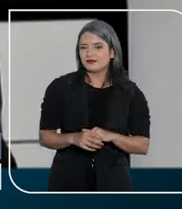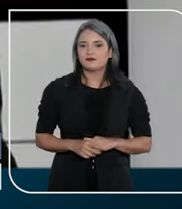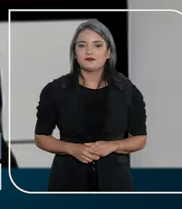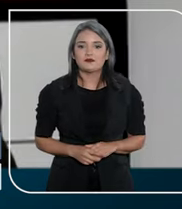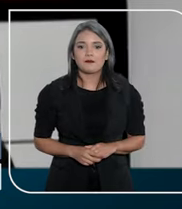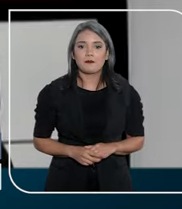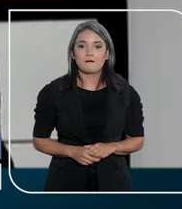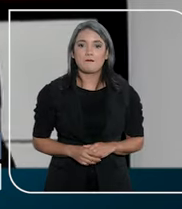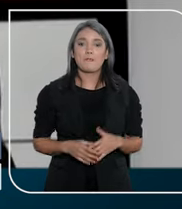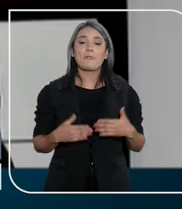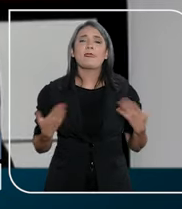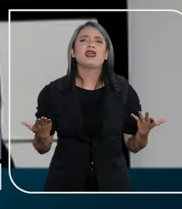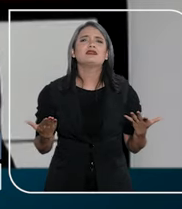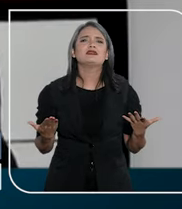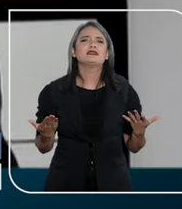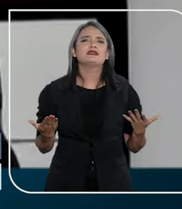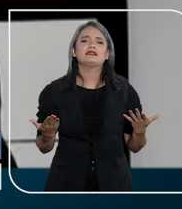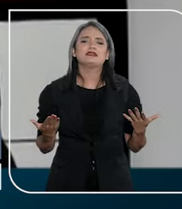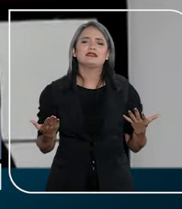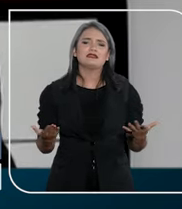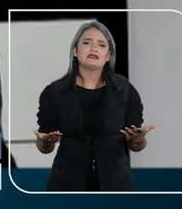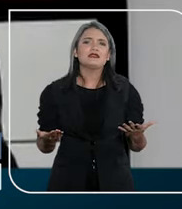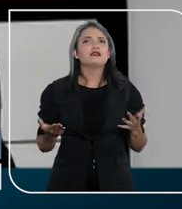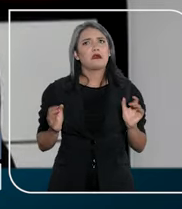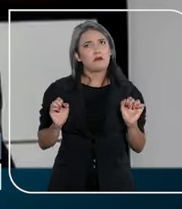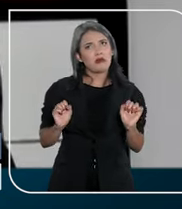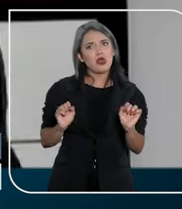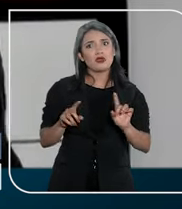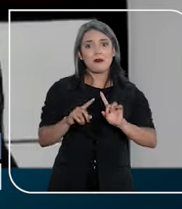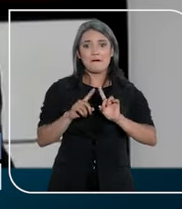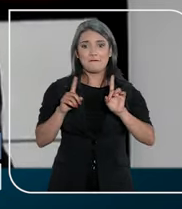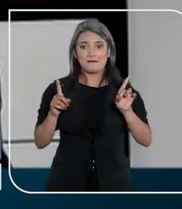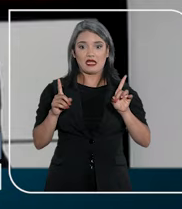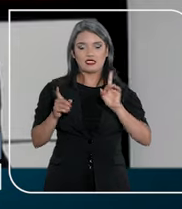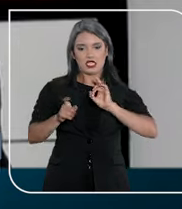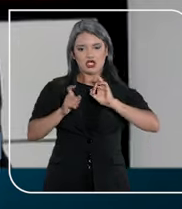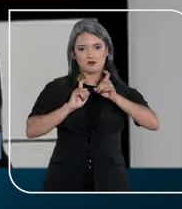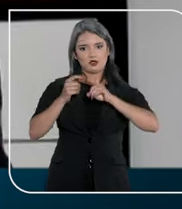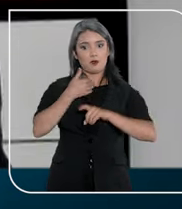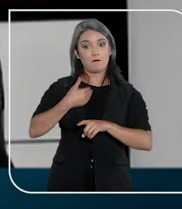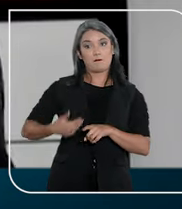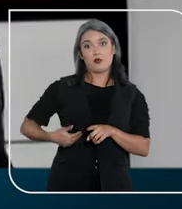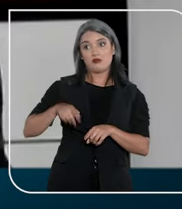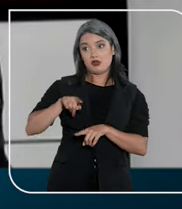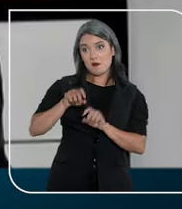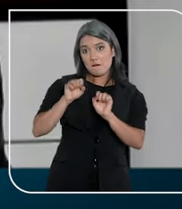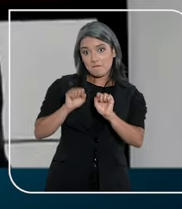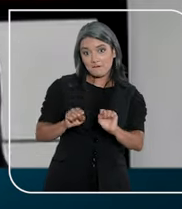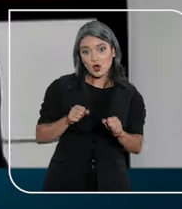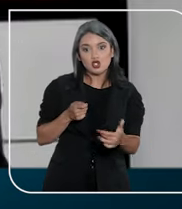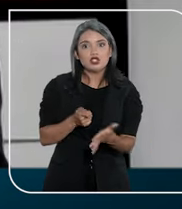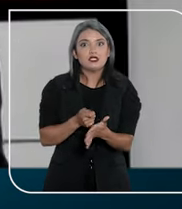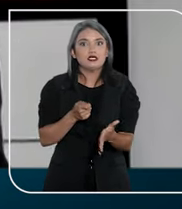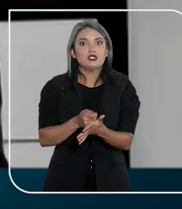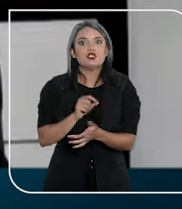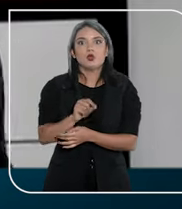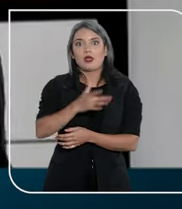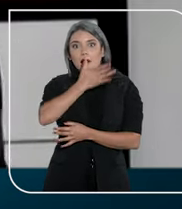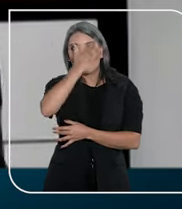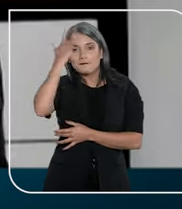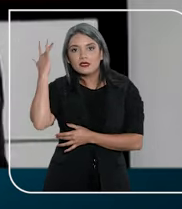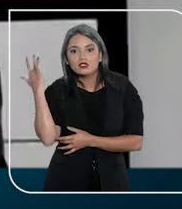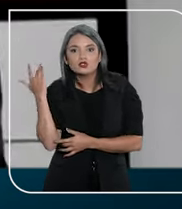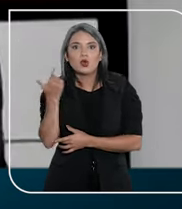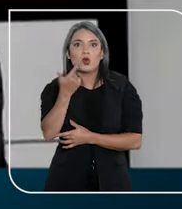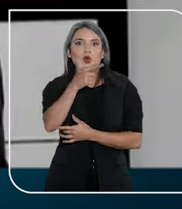Então, incompatível não é. Nós sabemos que, por prática da administração, ela pode exigir, inclusive, aí, que o candidato ele não tenha nenhum